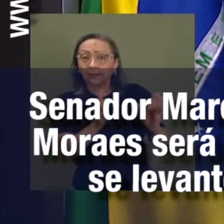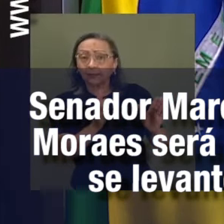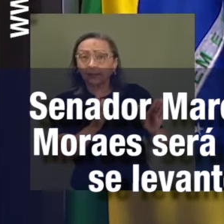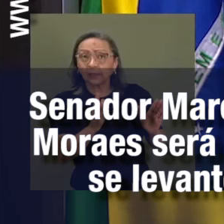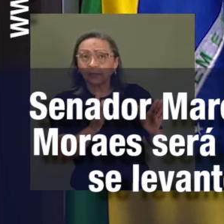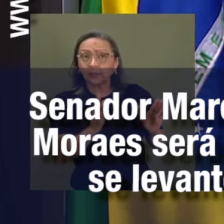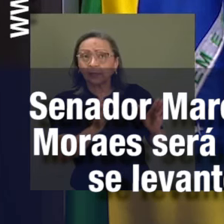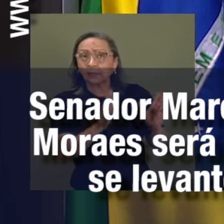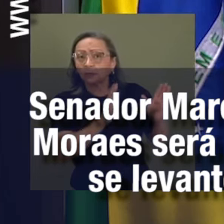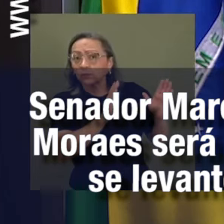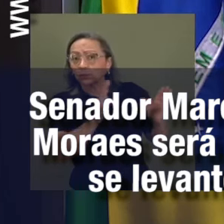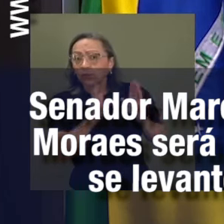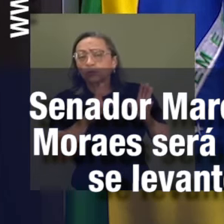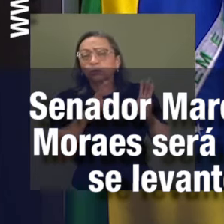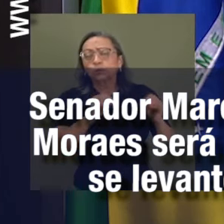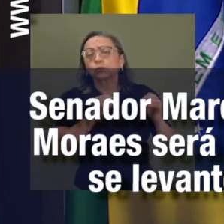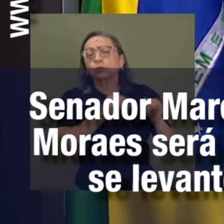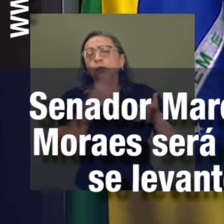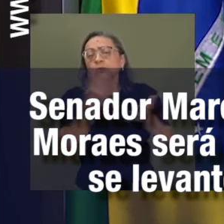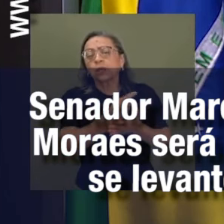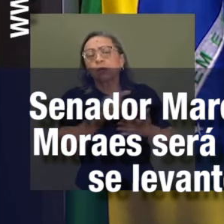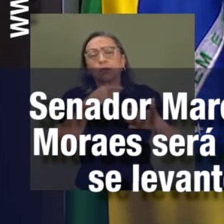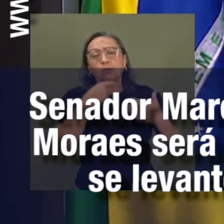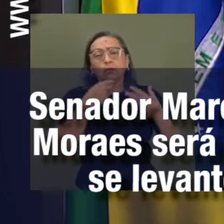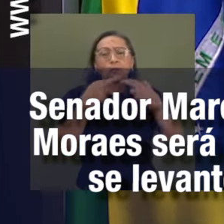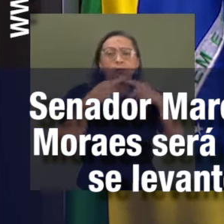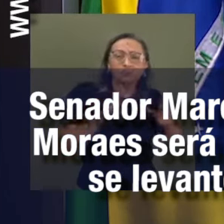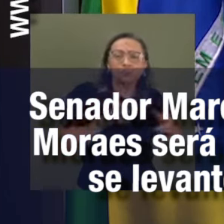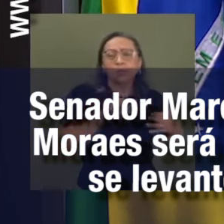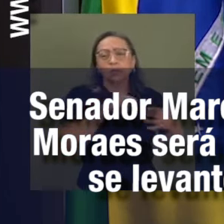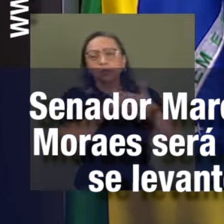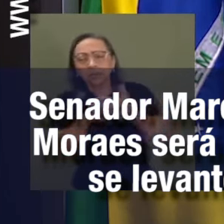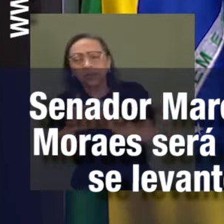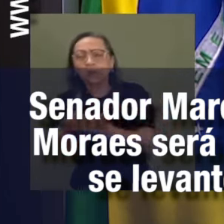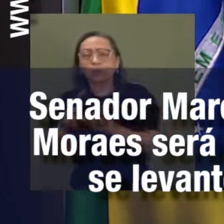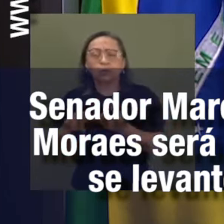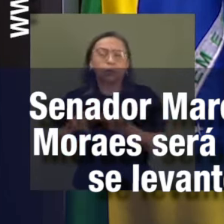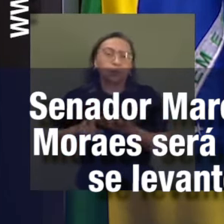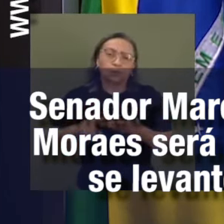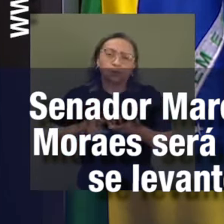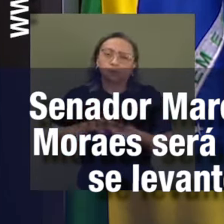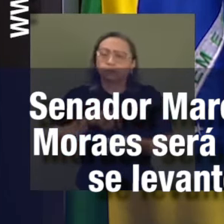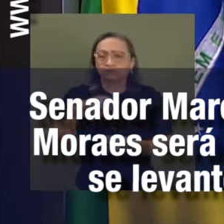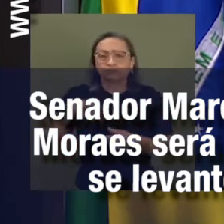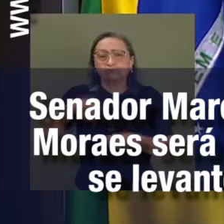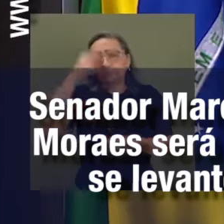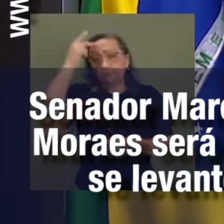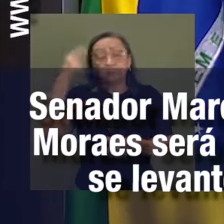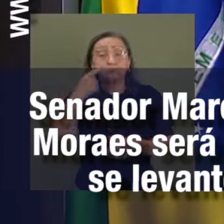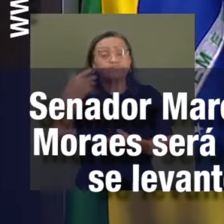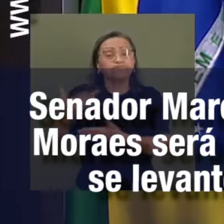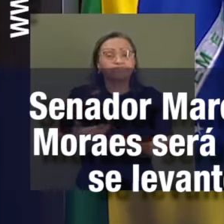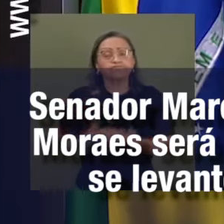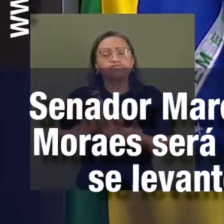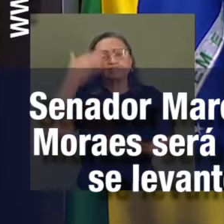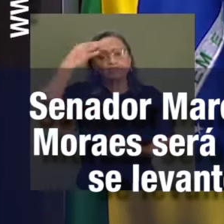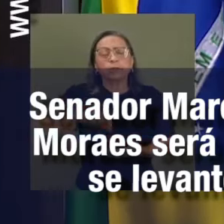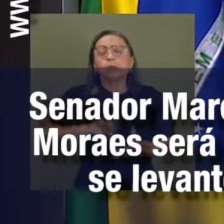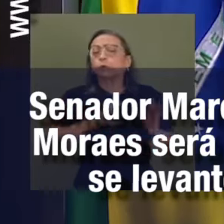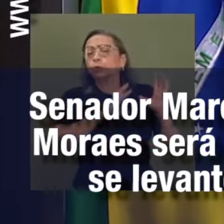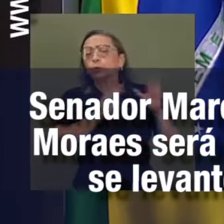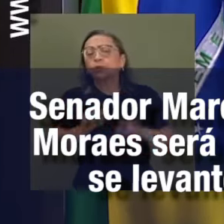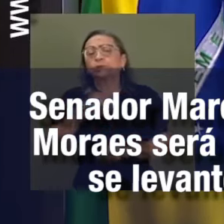os processos, né, de denúncias e de acusações e de penalidades dos nazistas, se entendeu muito que todos